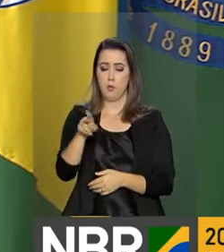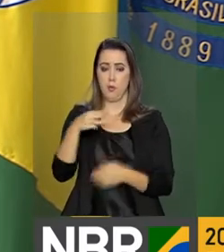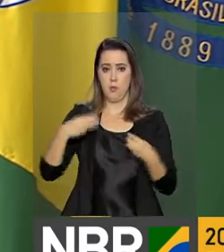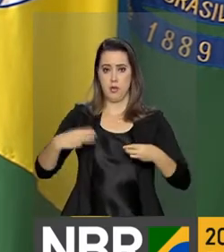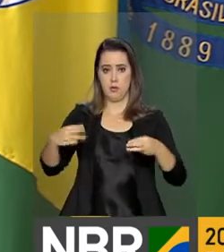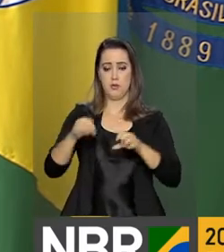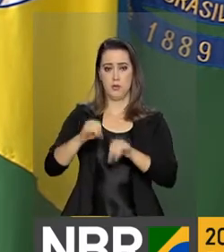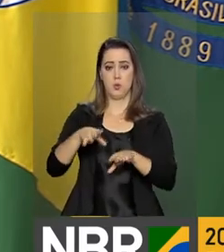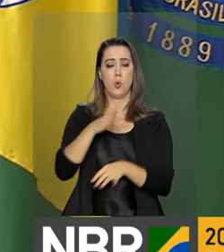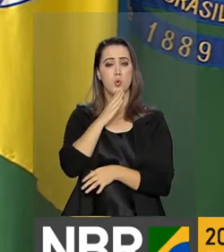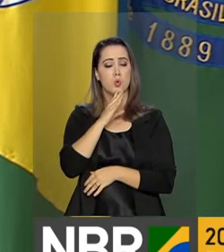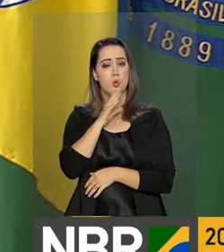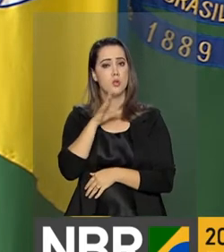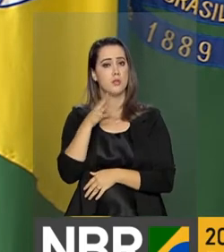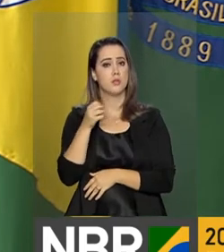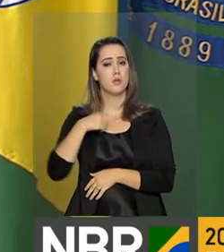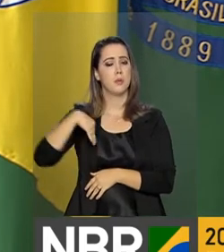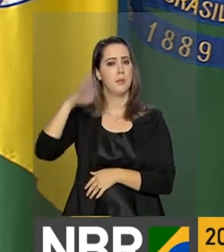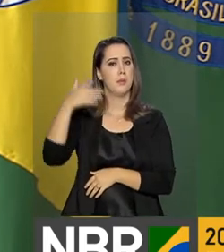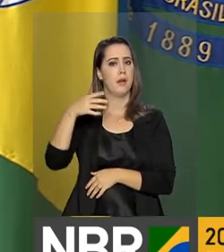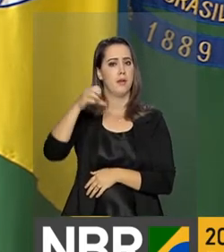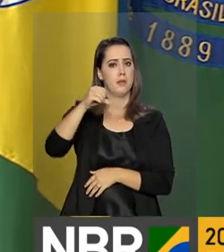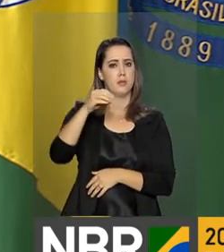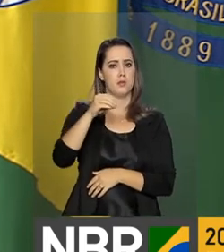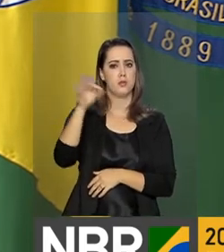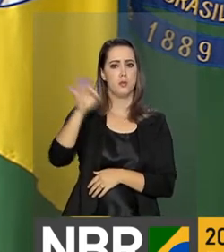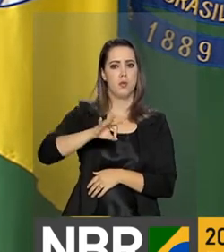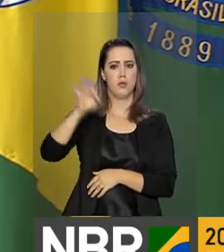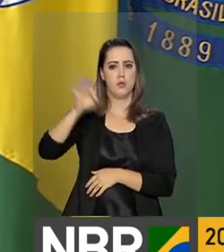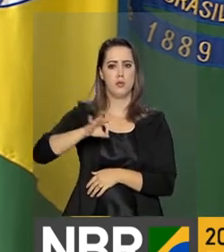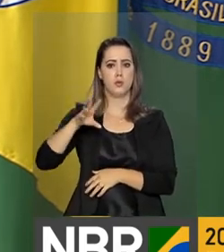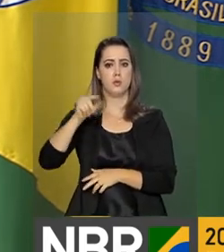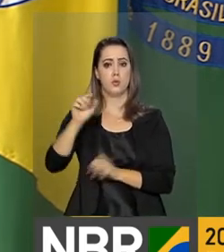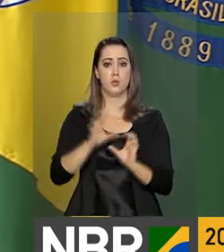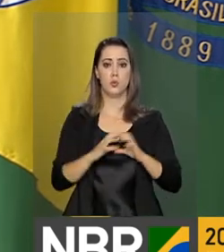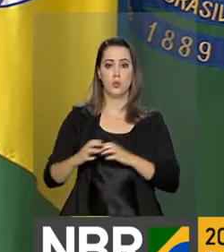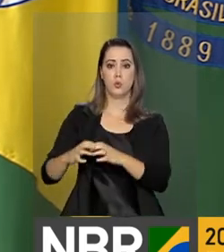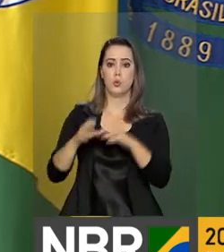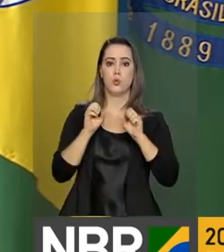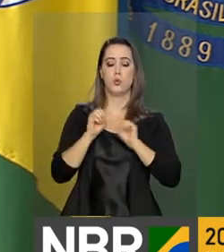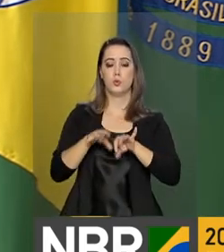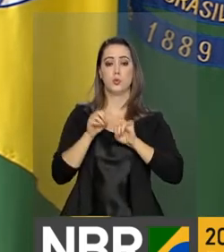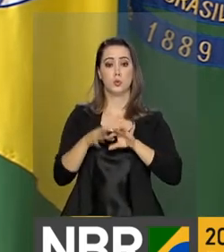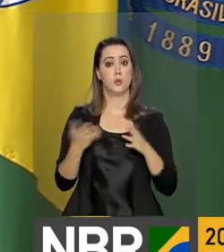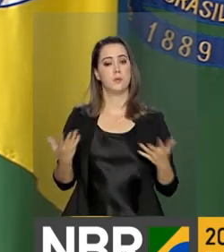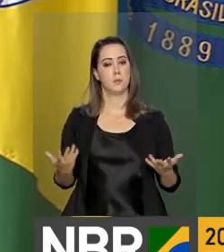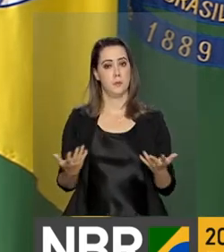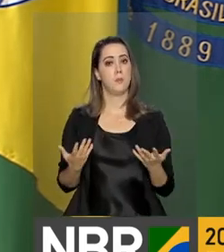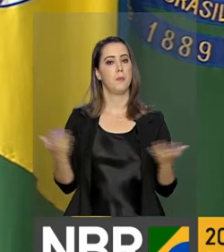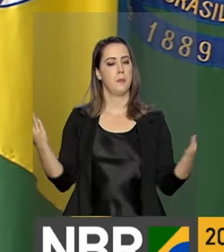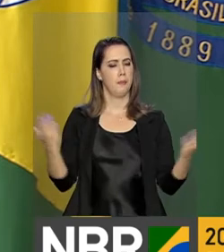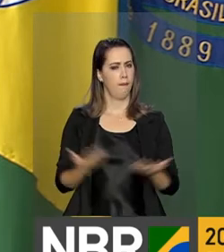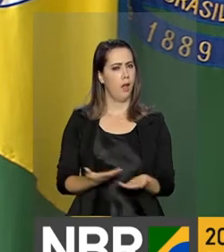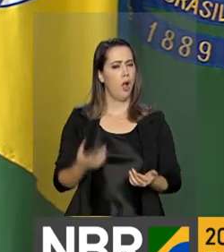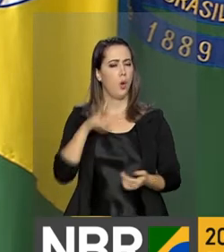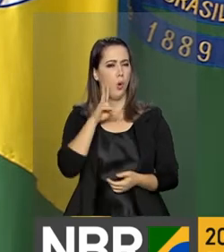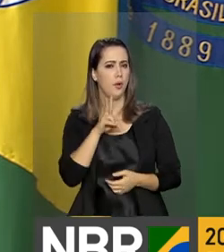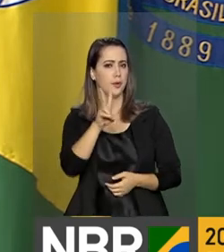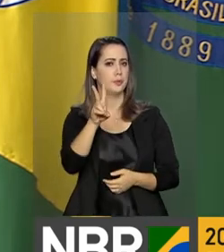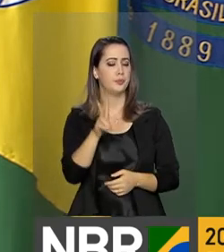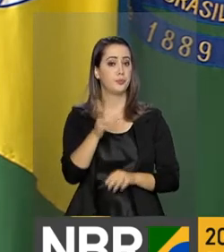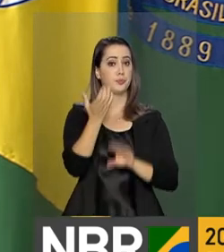hoje é reconhecida por mais de 90%, creio eu, de toda a área educacional. E agora, quando ouço da